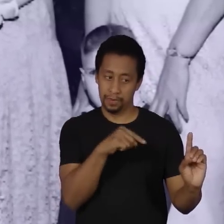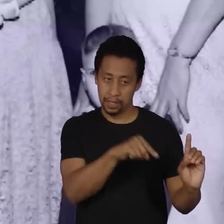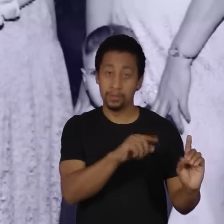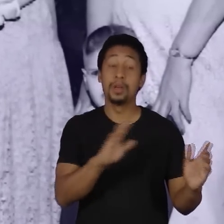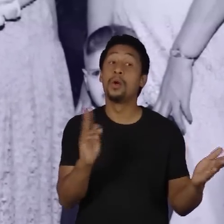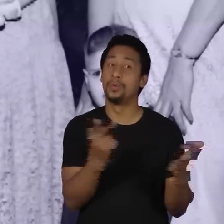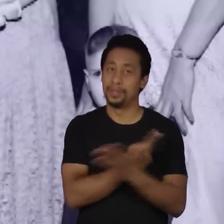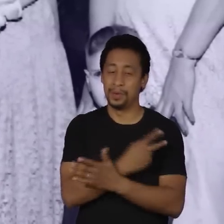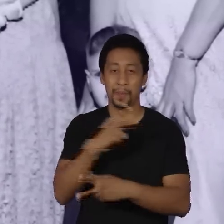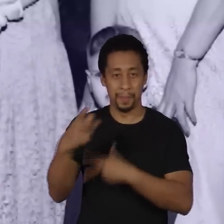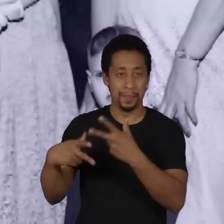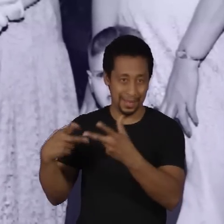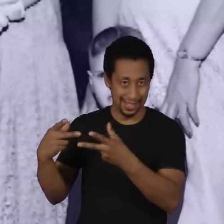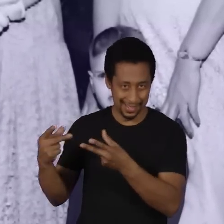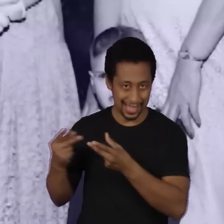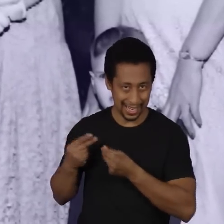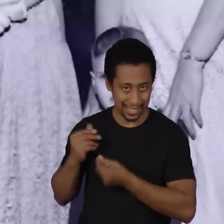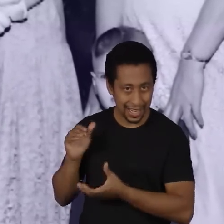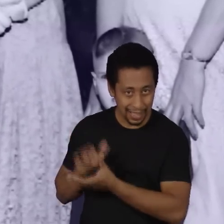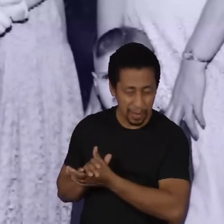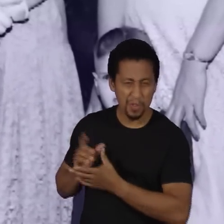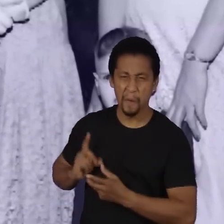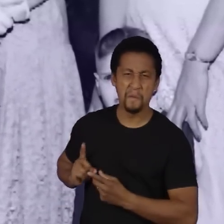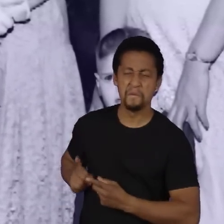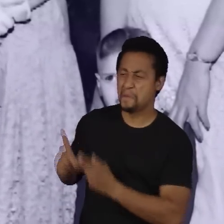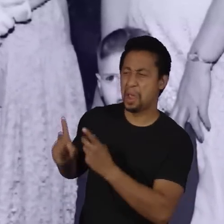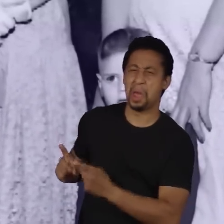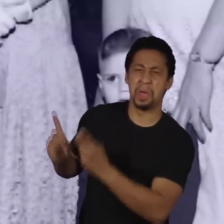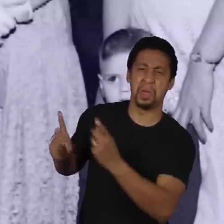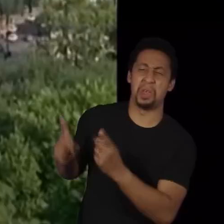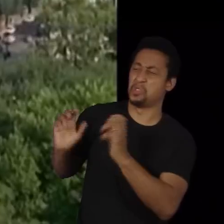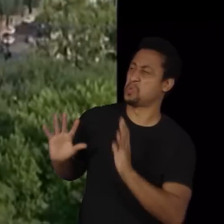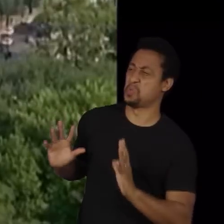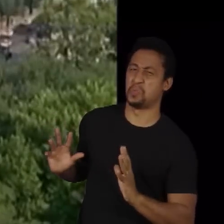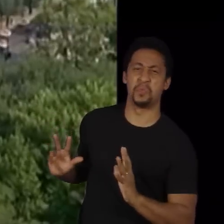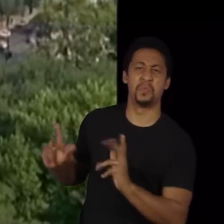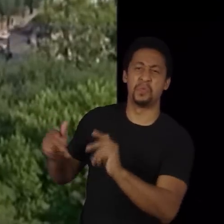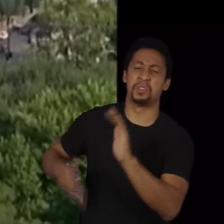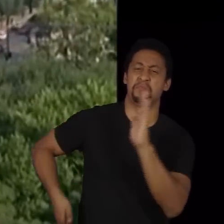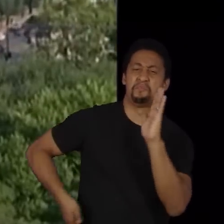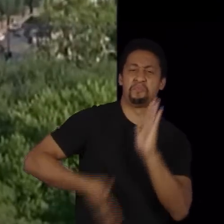de casamento e fui para a França, meti a cara.